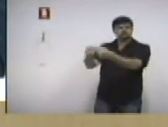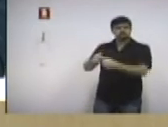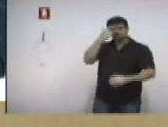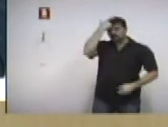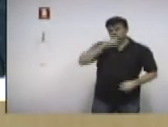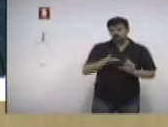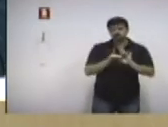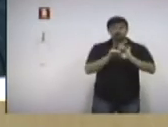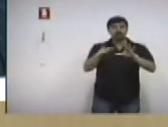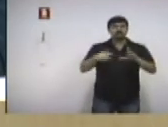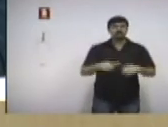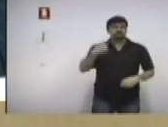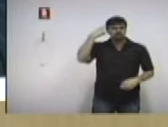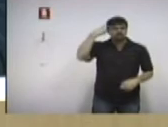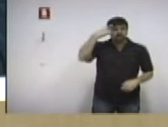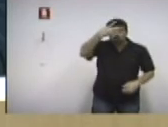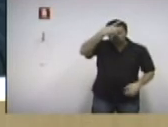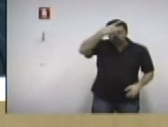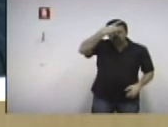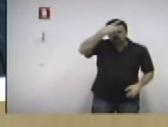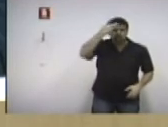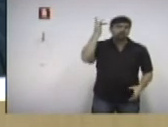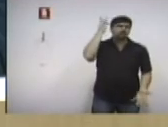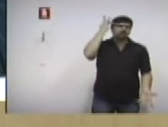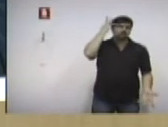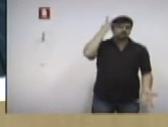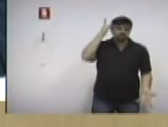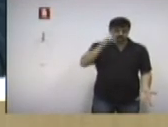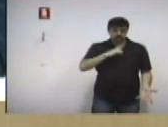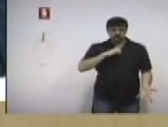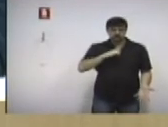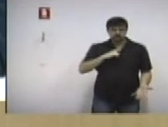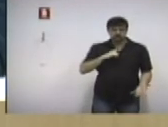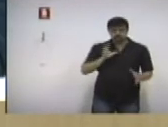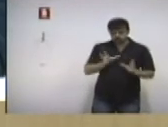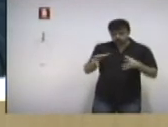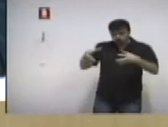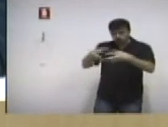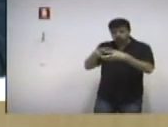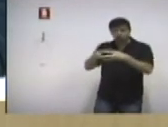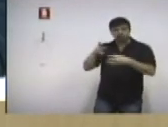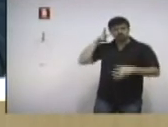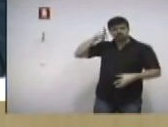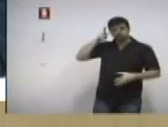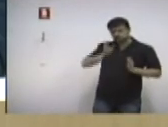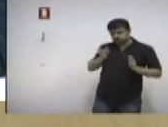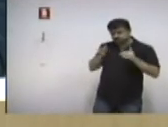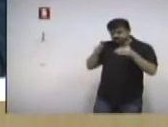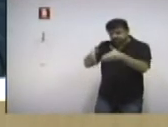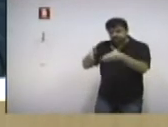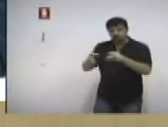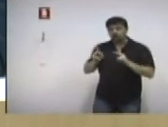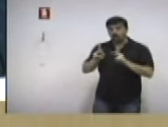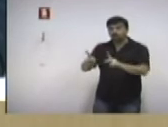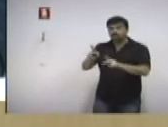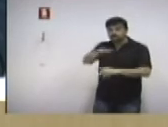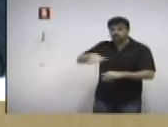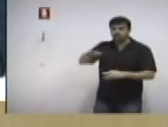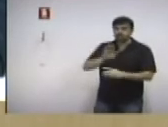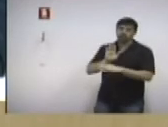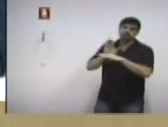sou livre para tomar decisão que eu quero entendeu eu sou fiel a um grupo político a um projeto para a população